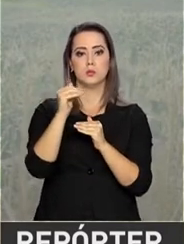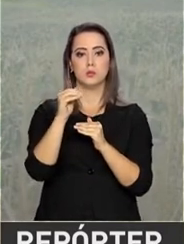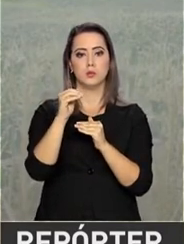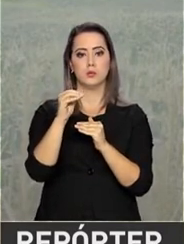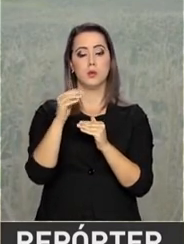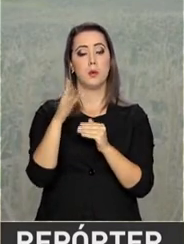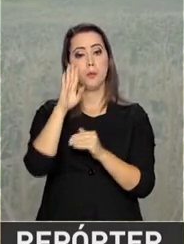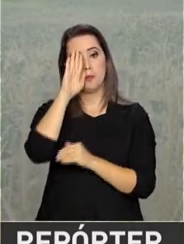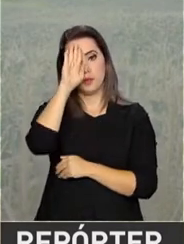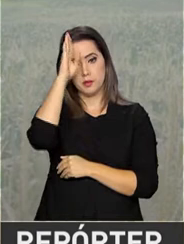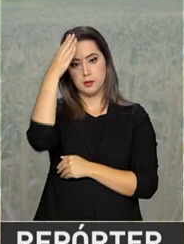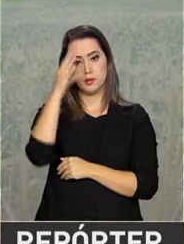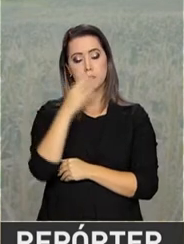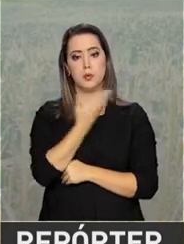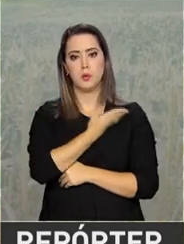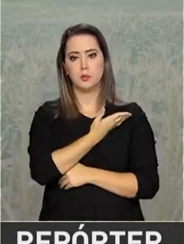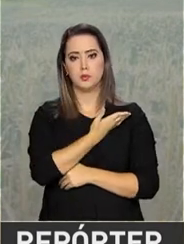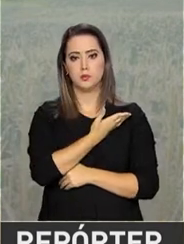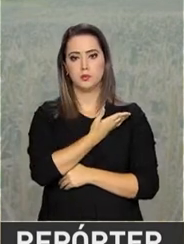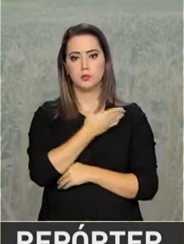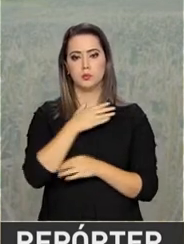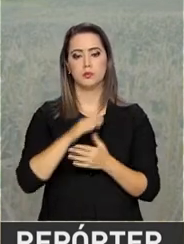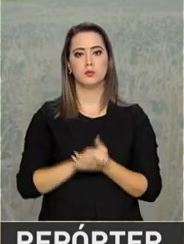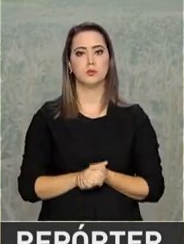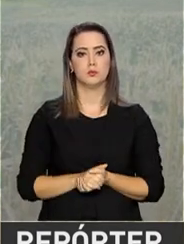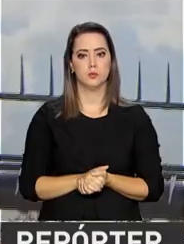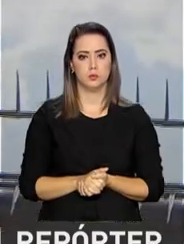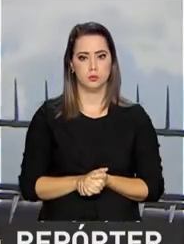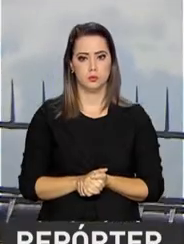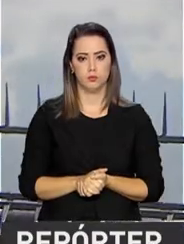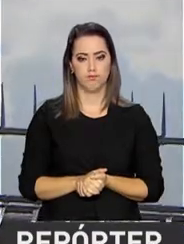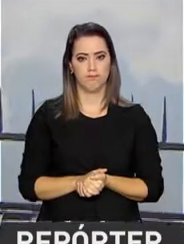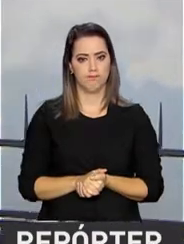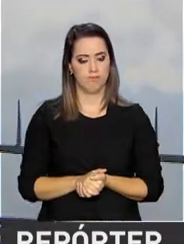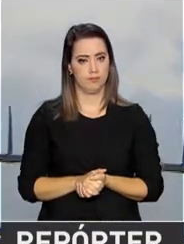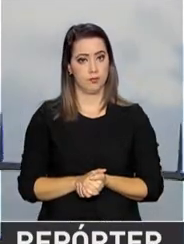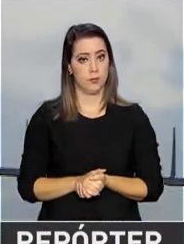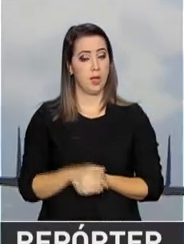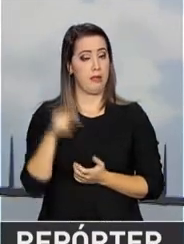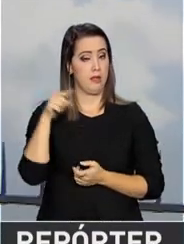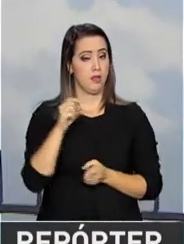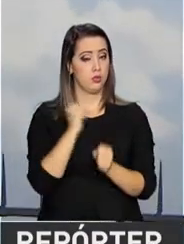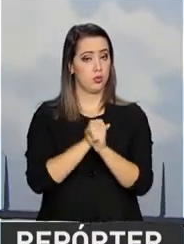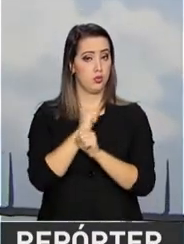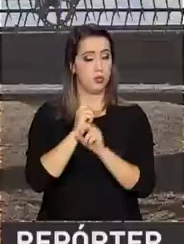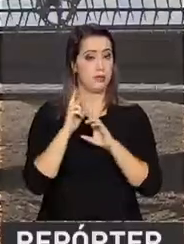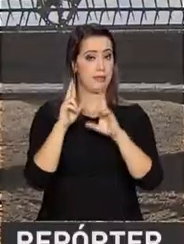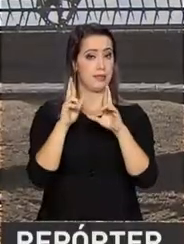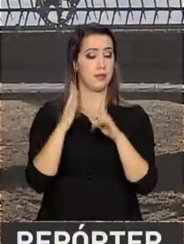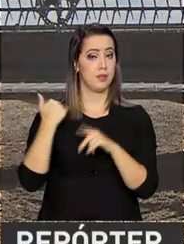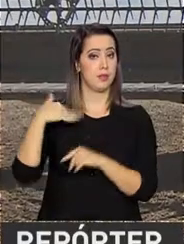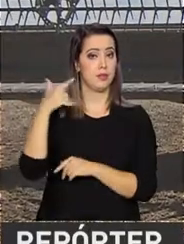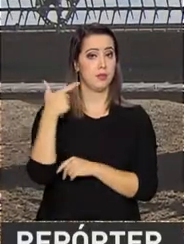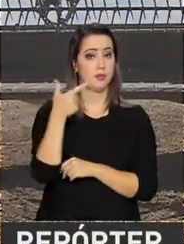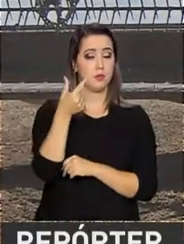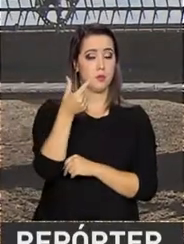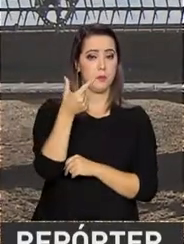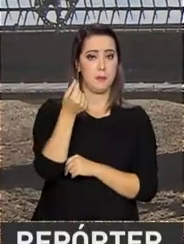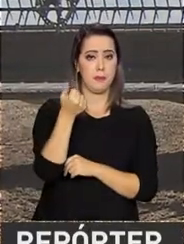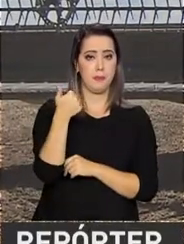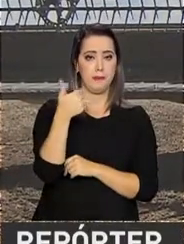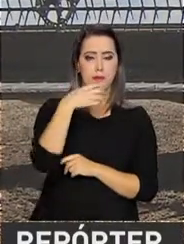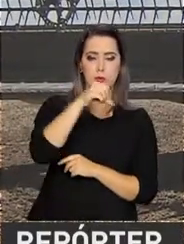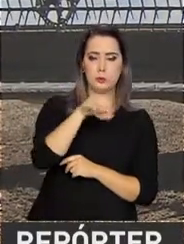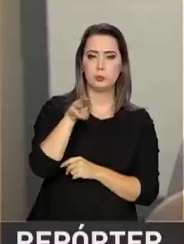principalmente para cevada arroz e cebola para 2018 a expectativa é de mais de 219 milhões